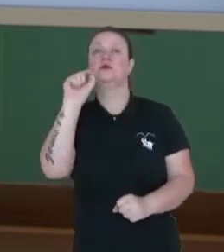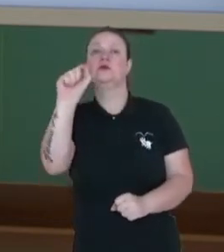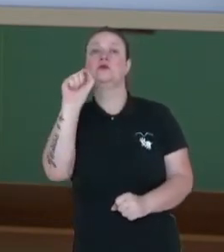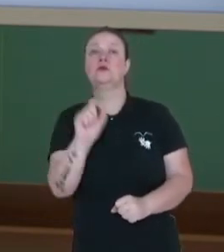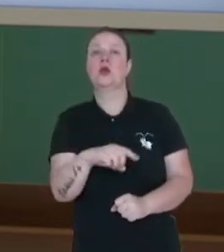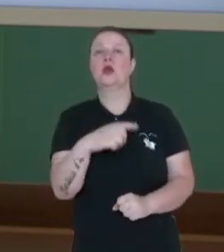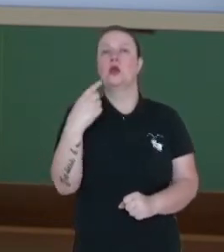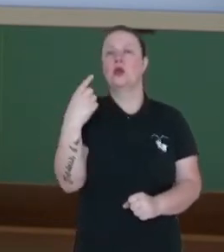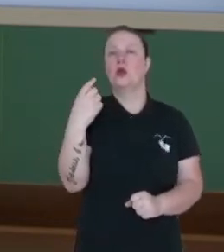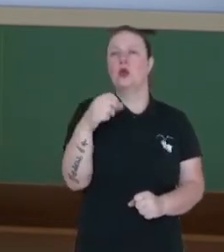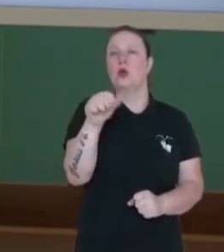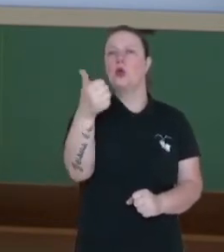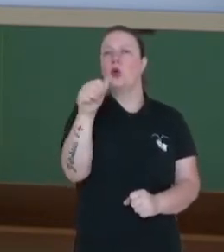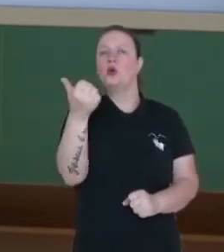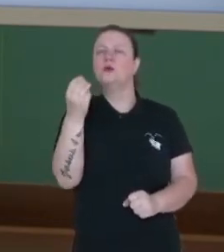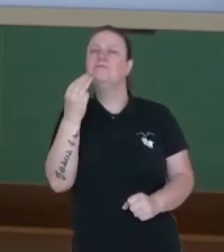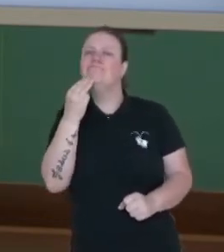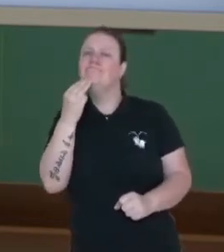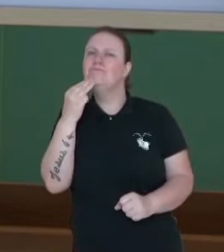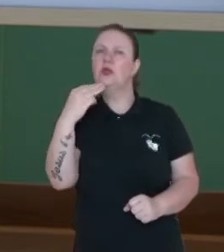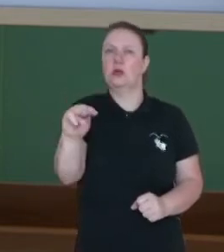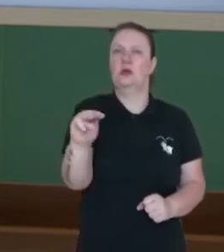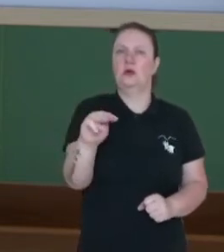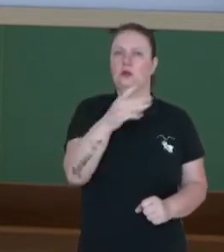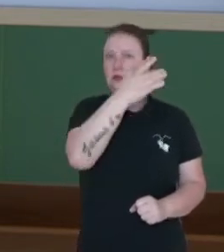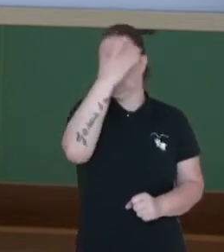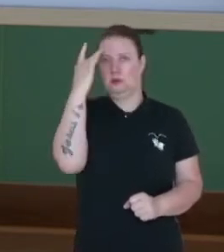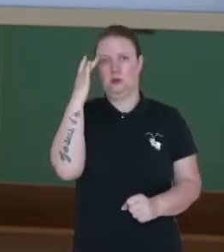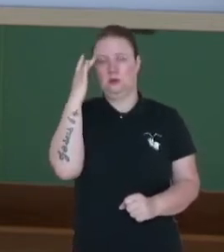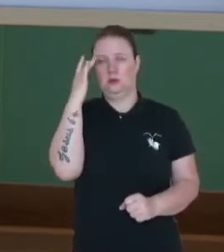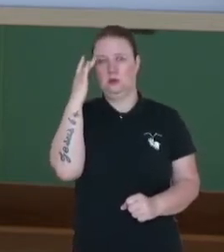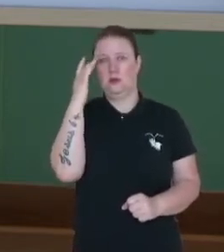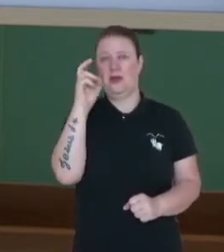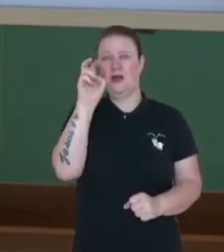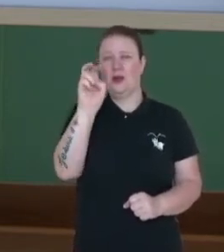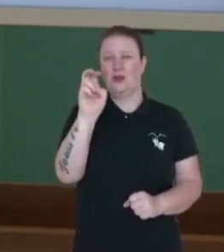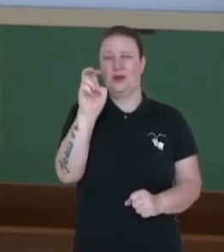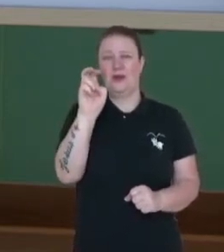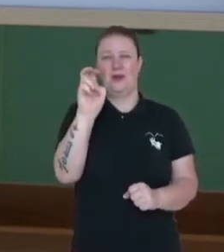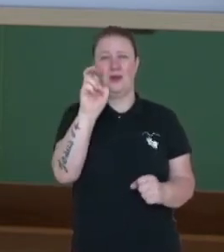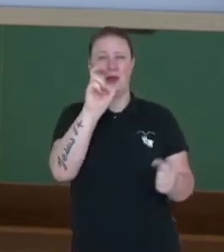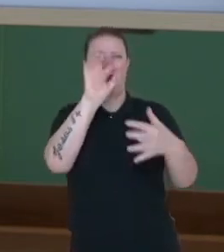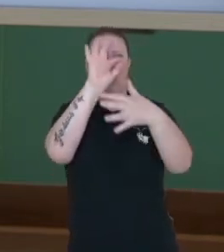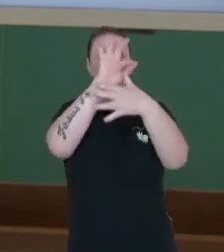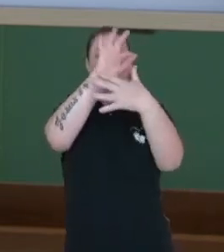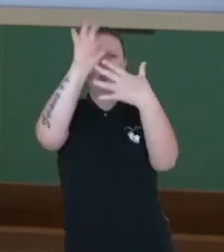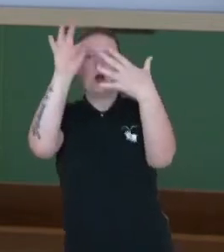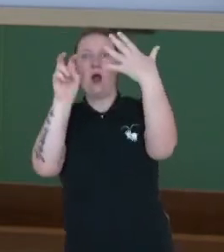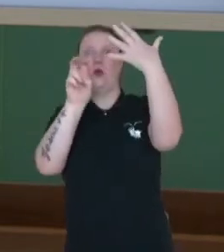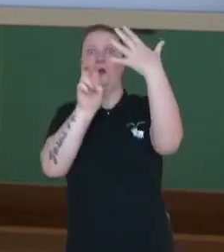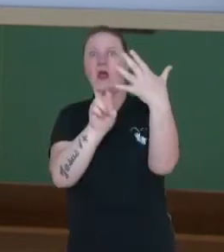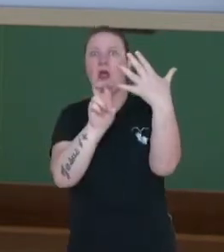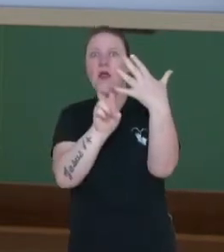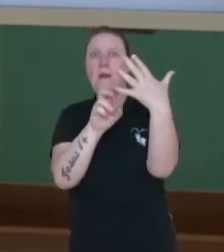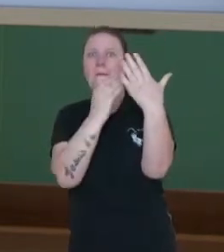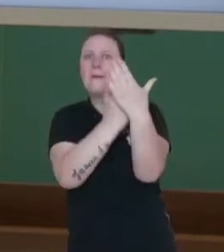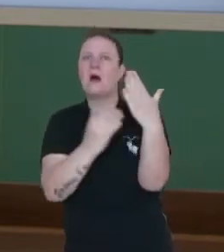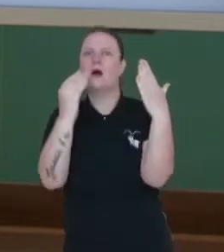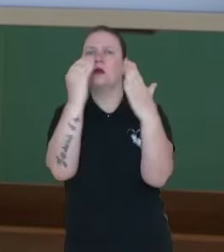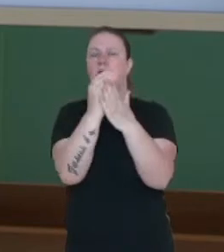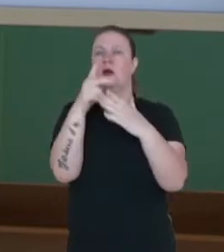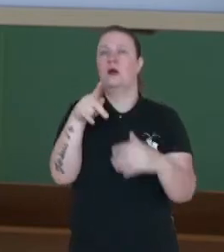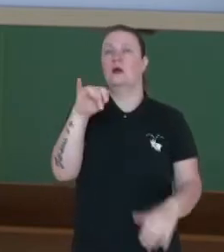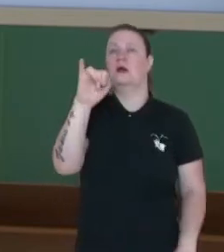habitantes, né? E nós possuímos o quinto maior PIB do Brasil, nós somos a quinta maior economia dentro do